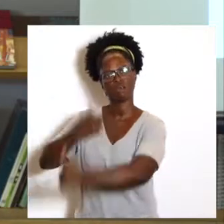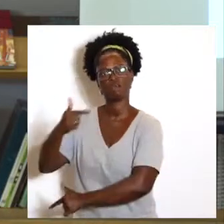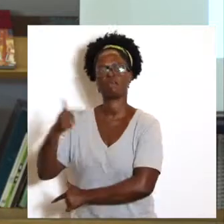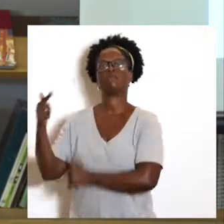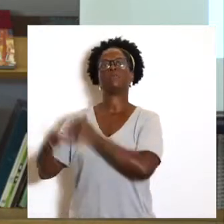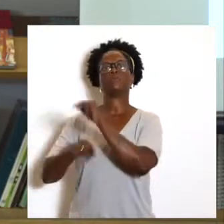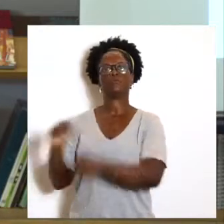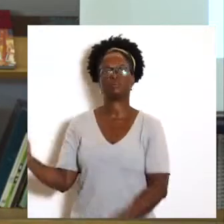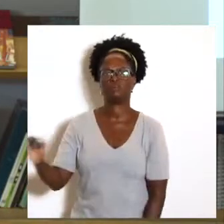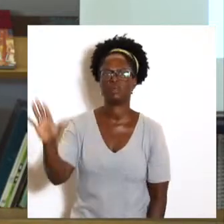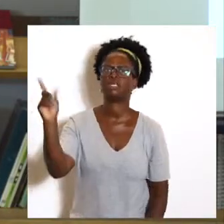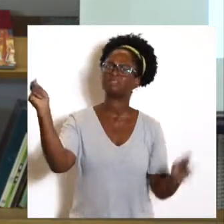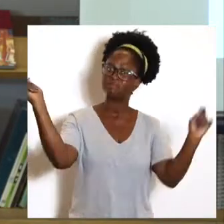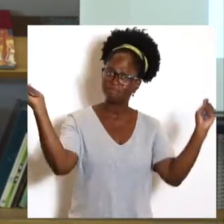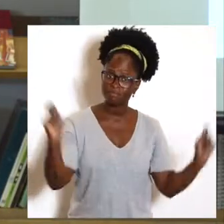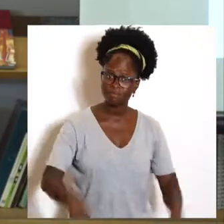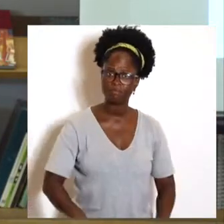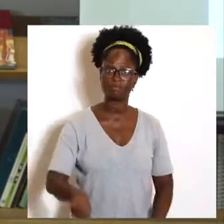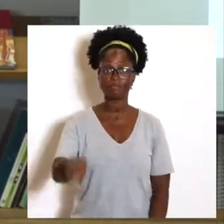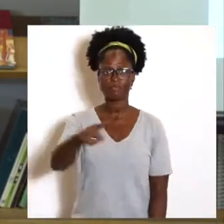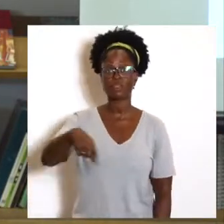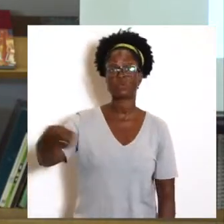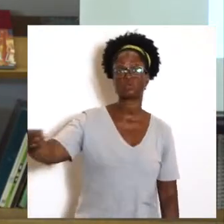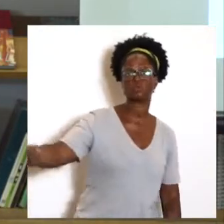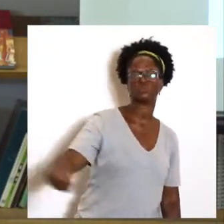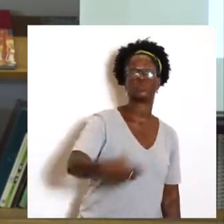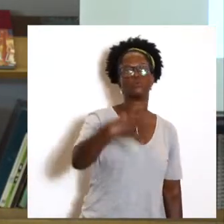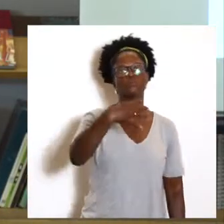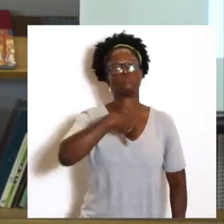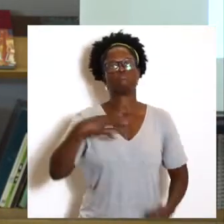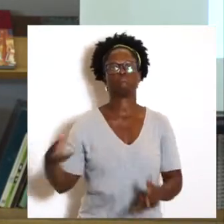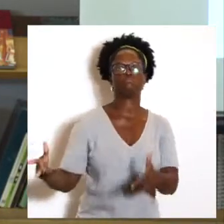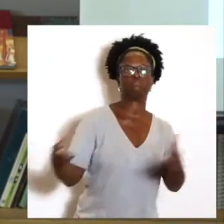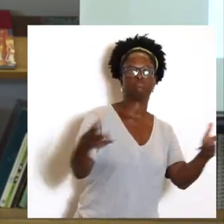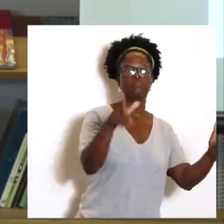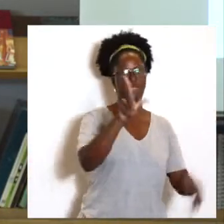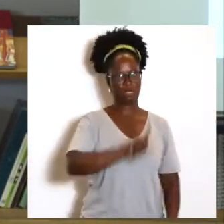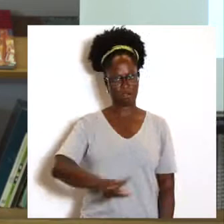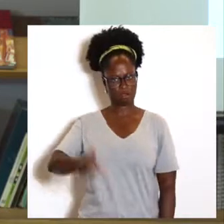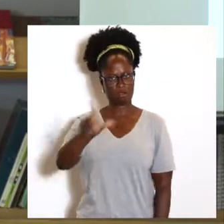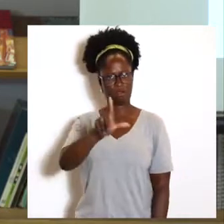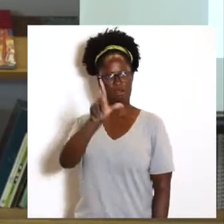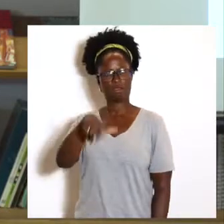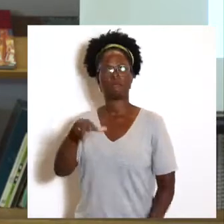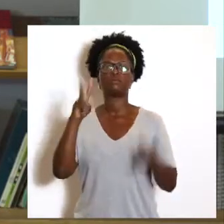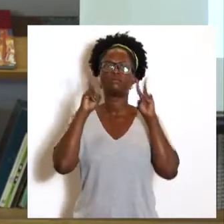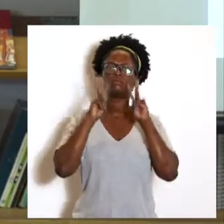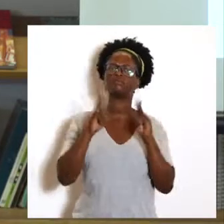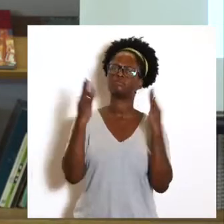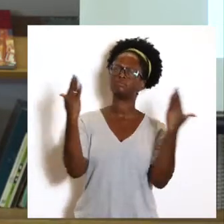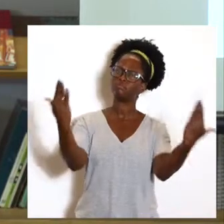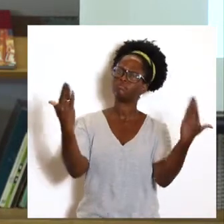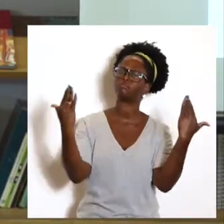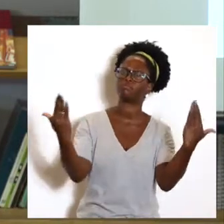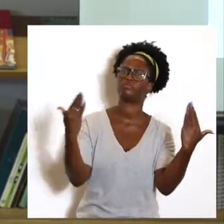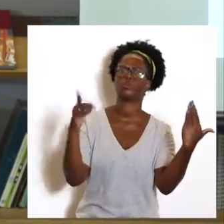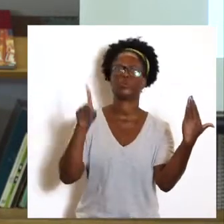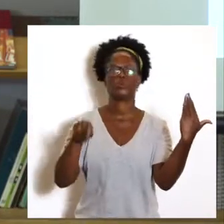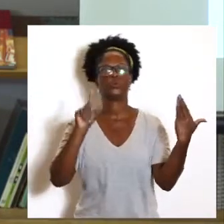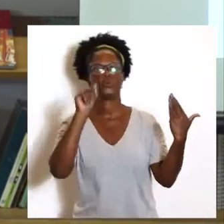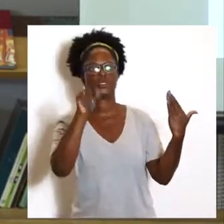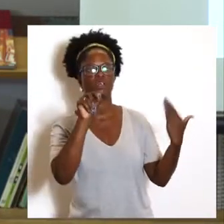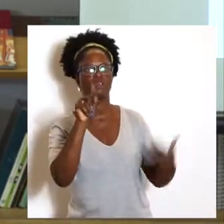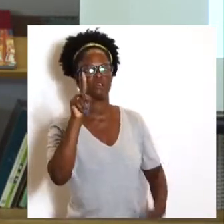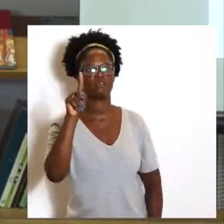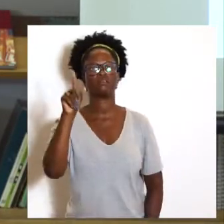possibilita nos propicia um novo olhar para a literatura quer dizer esse olhar problematiza a própria definição